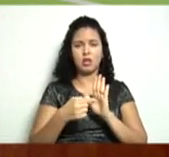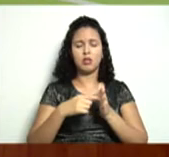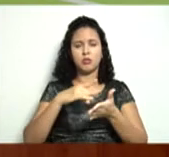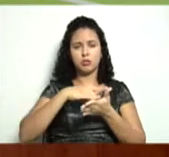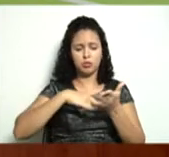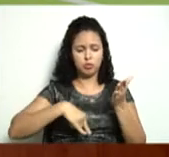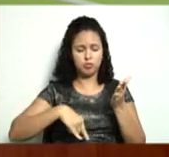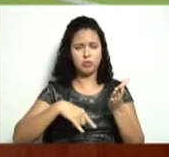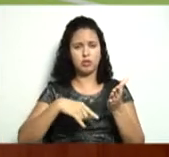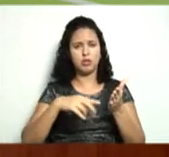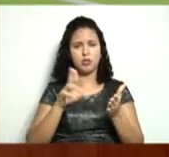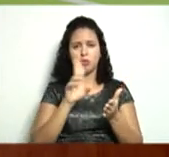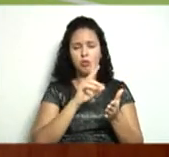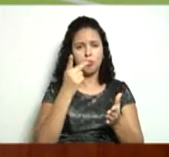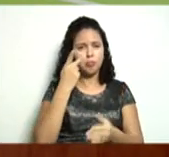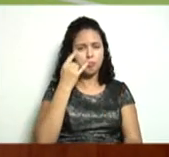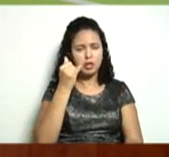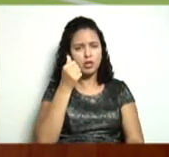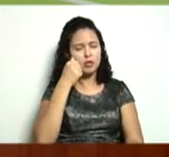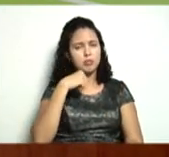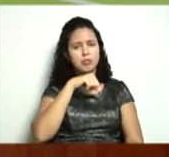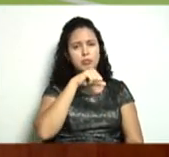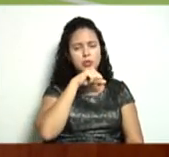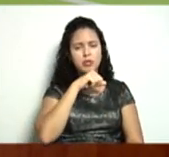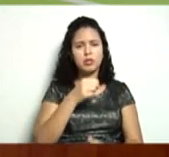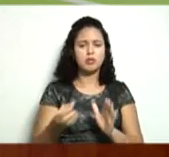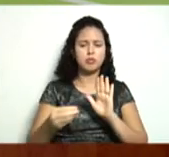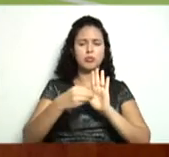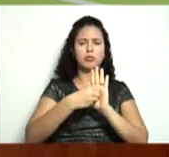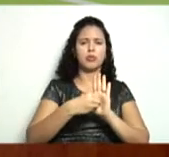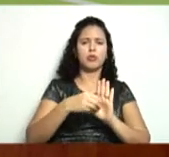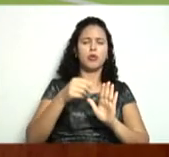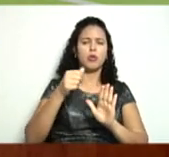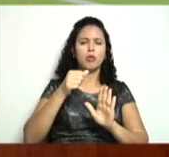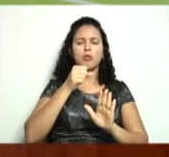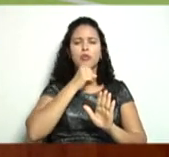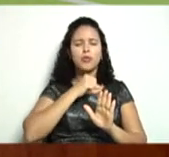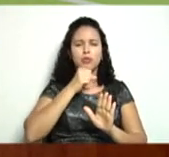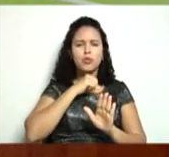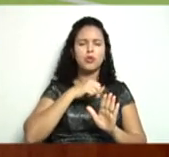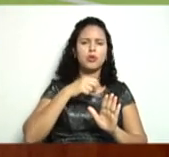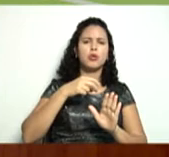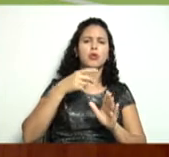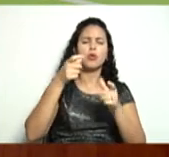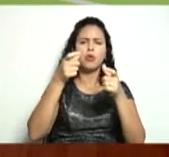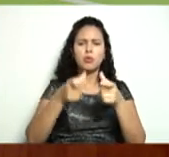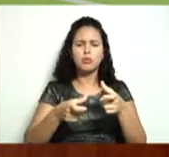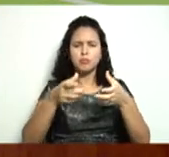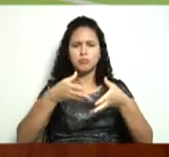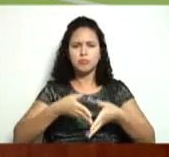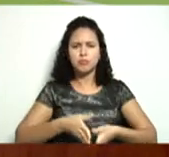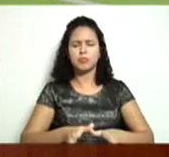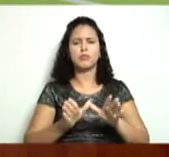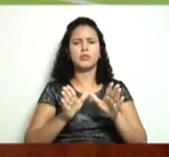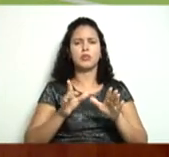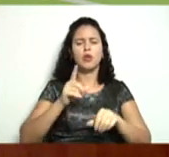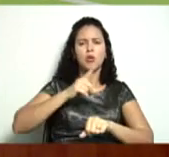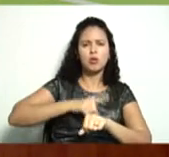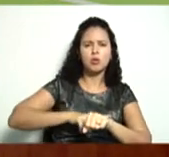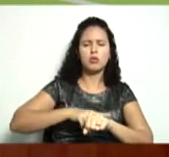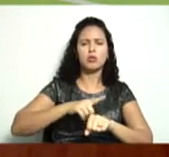não está escrito o nome do teu pai, da tua mãe, dos teus avós maternos, dos teus avós paternos, o local onde o senhor nasceu, o